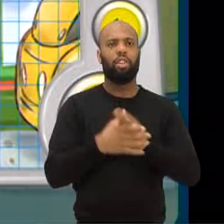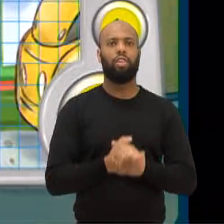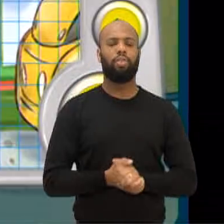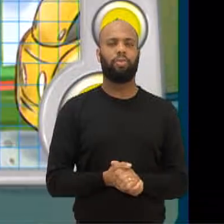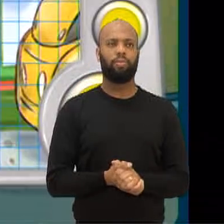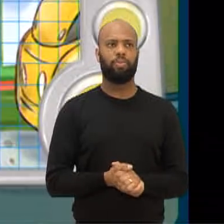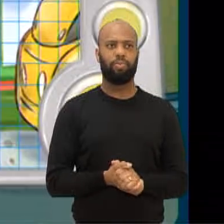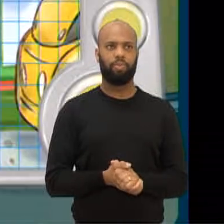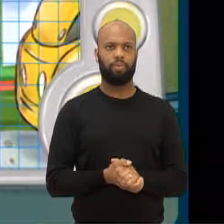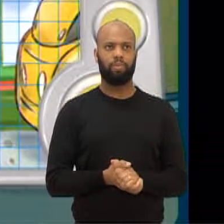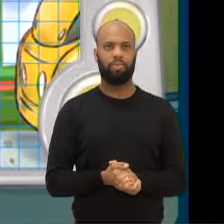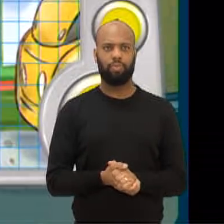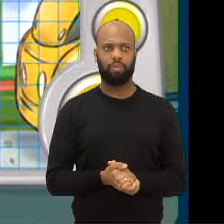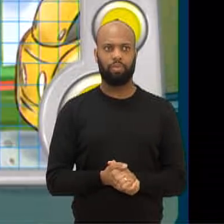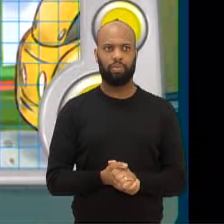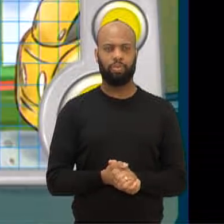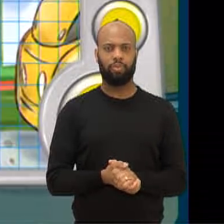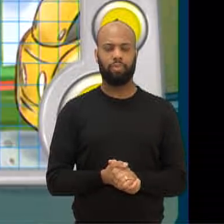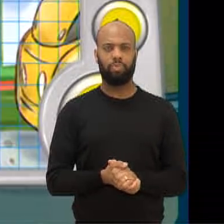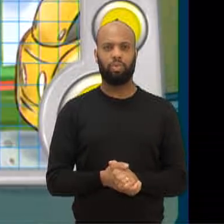está fácil.